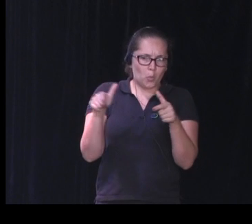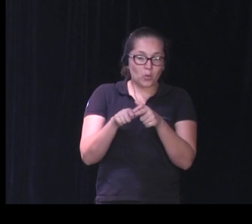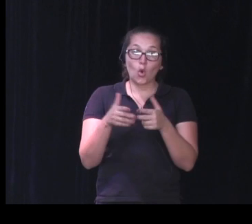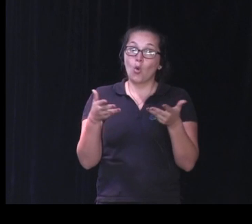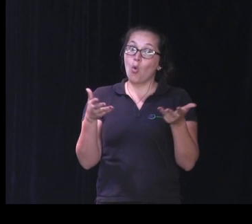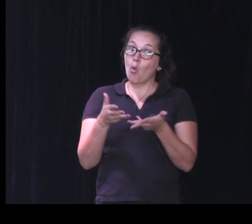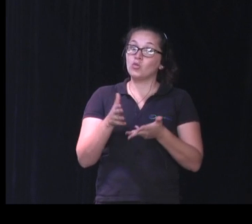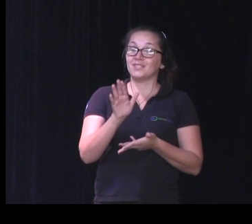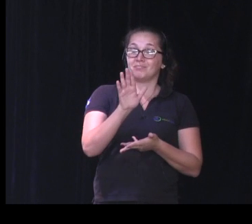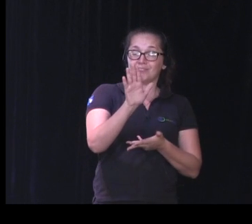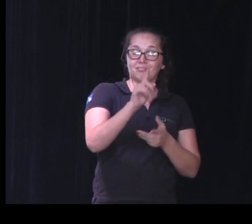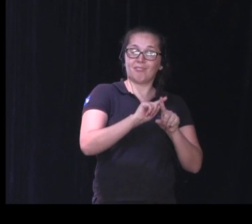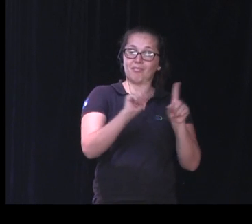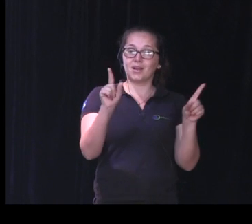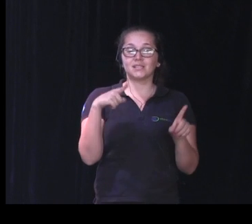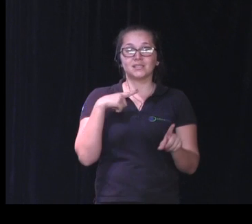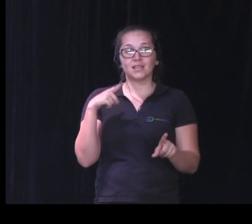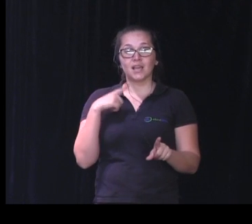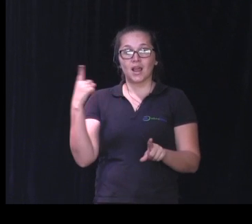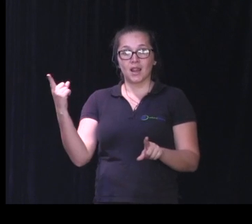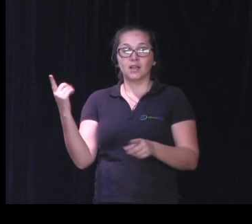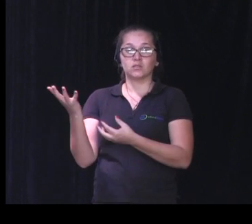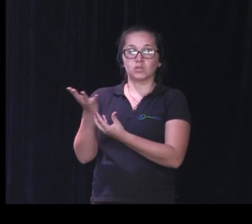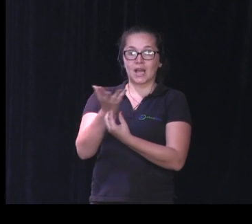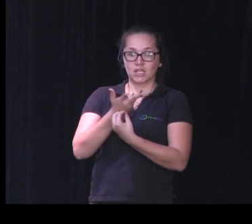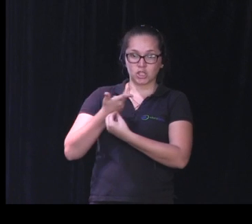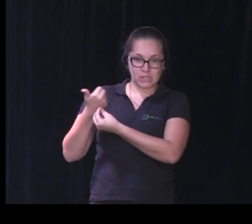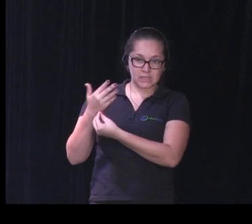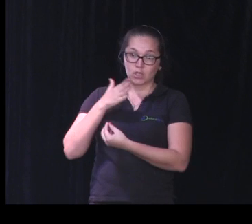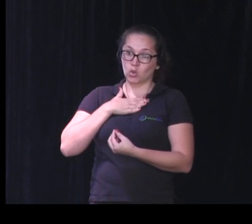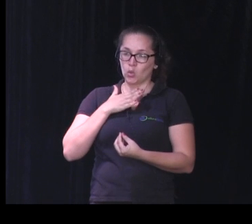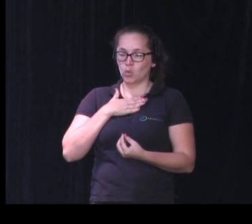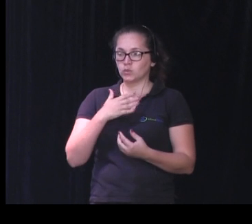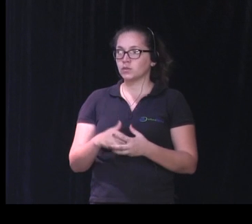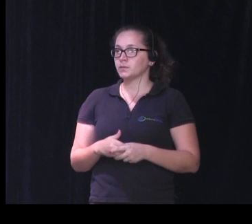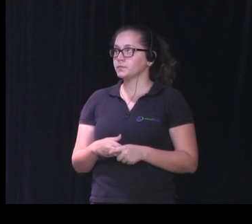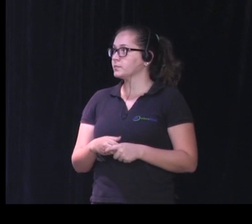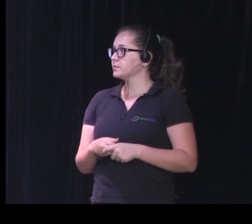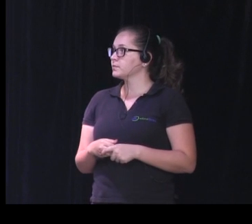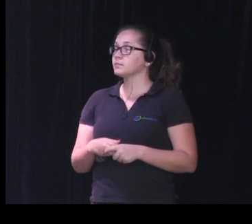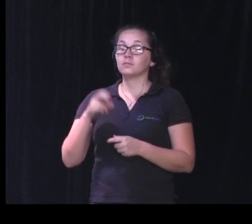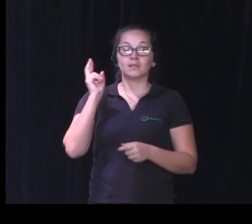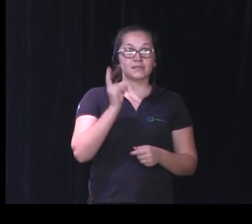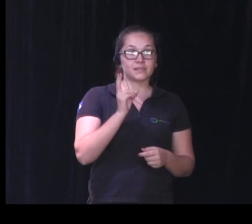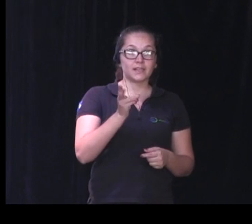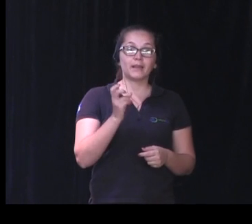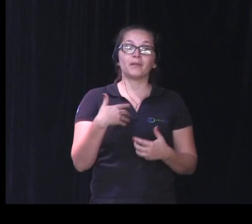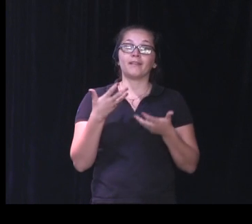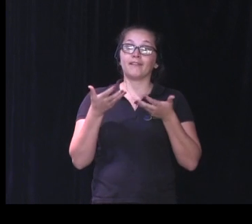também não é muito grande hoje. Entretanto, os nossos artistas